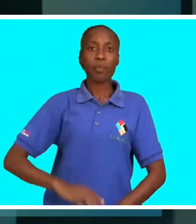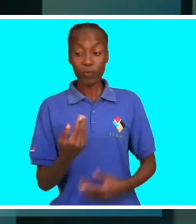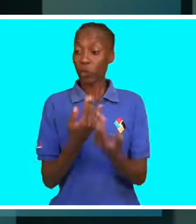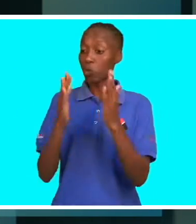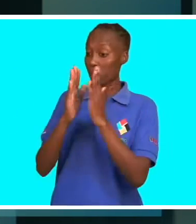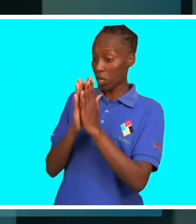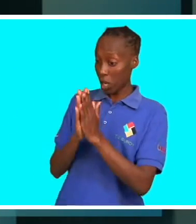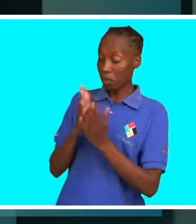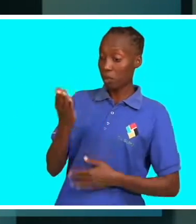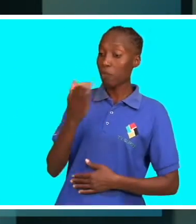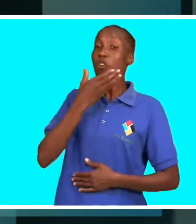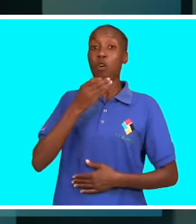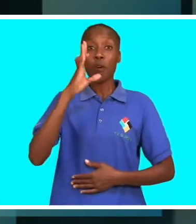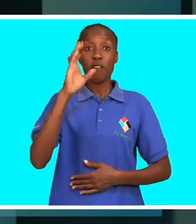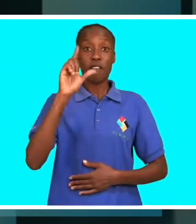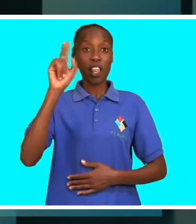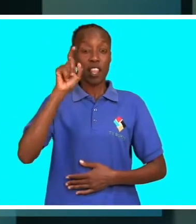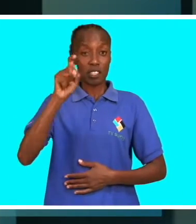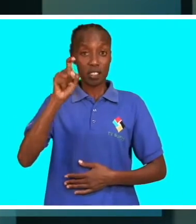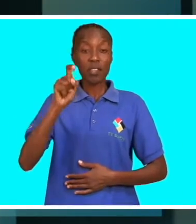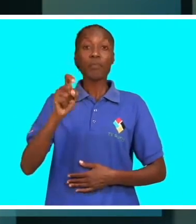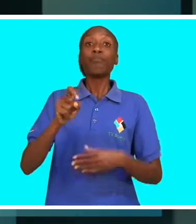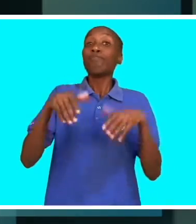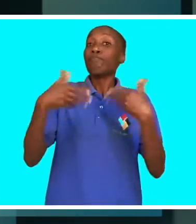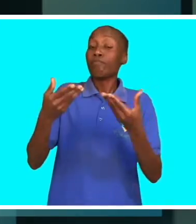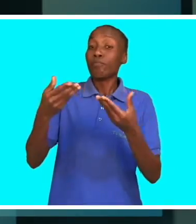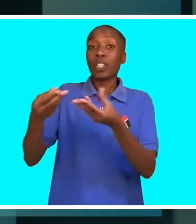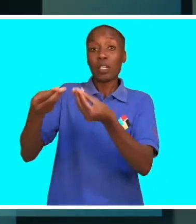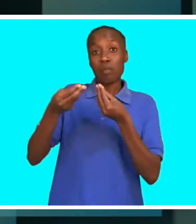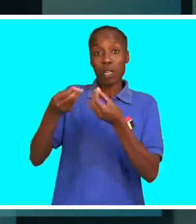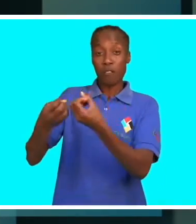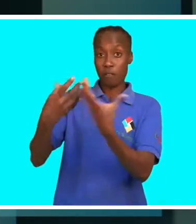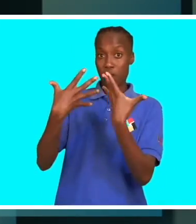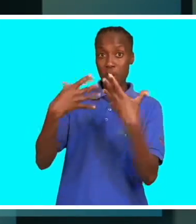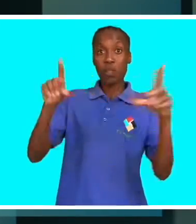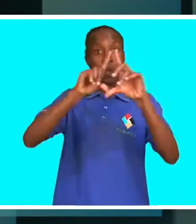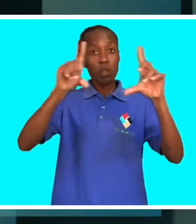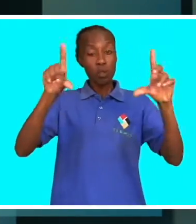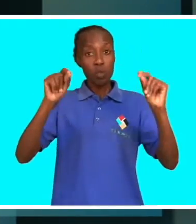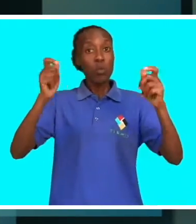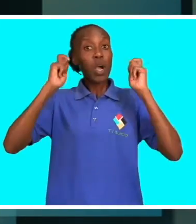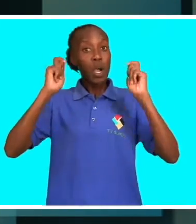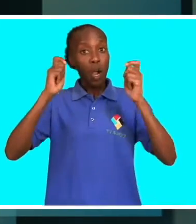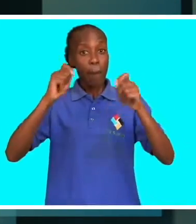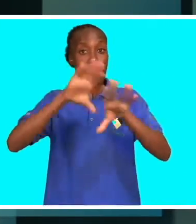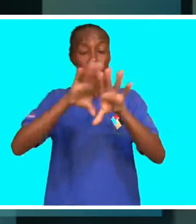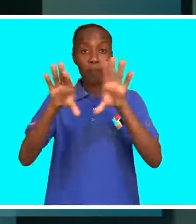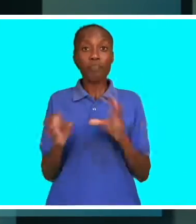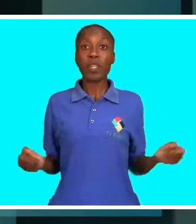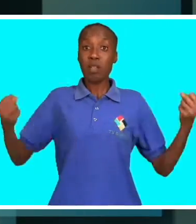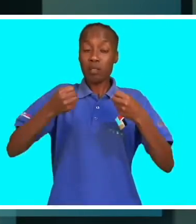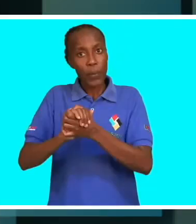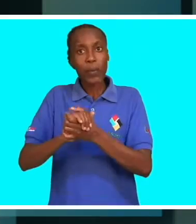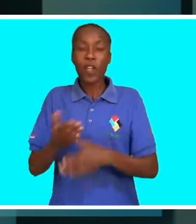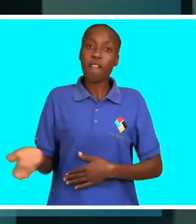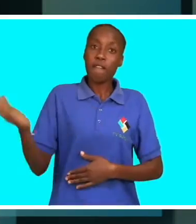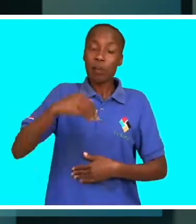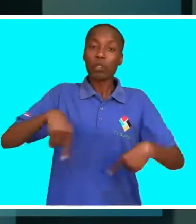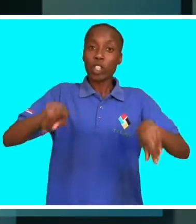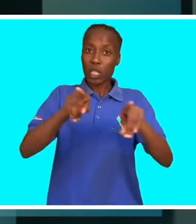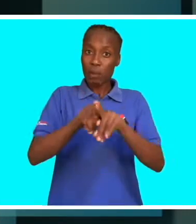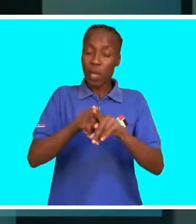as doenças. Exato. Muito obrigado, Félix, por termos dado alguma informação acerca da campanha Agasalho.